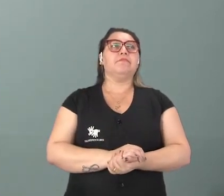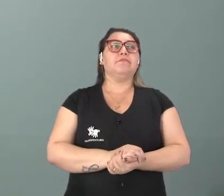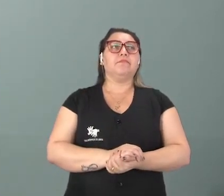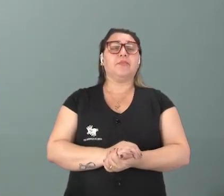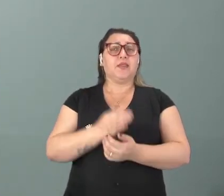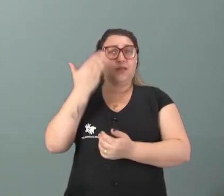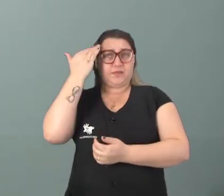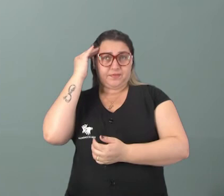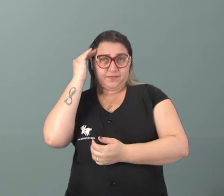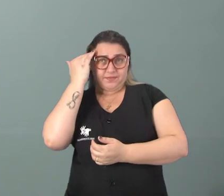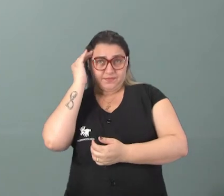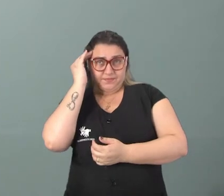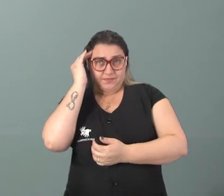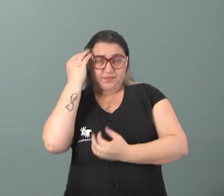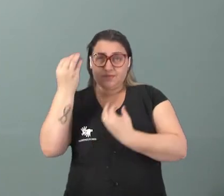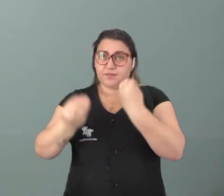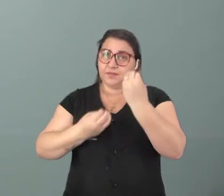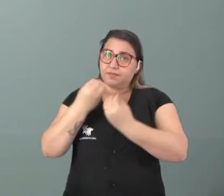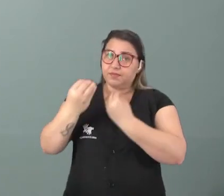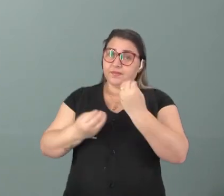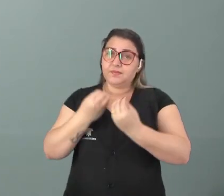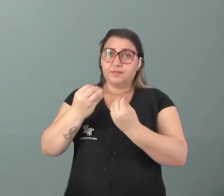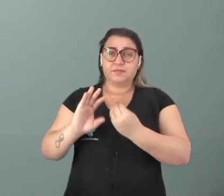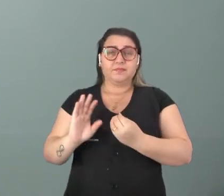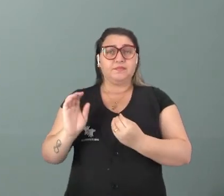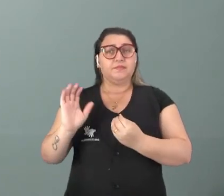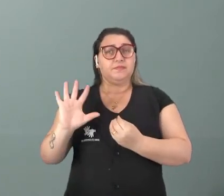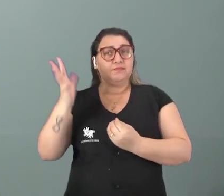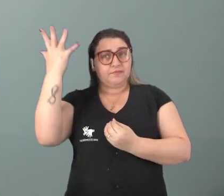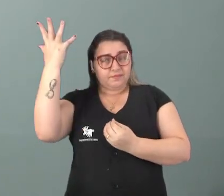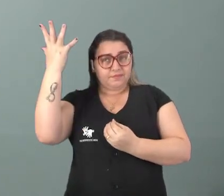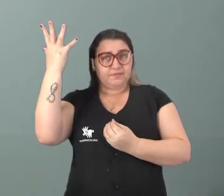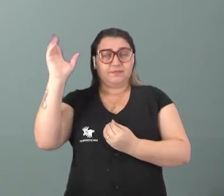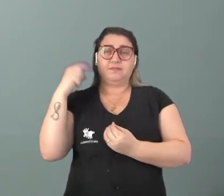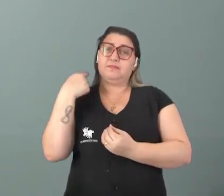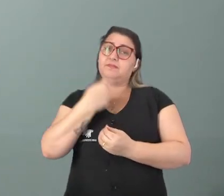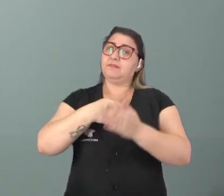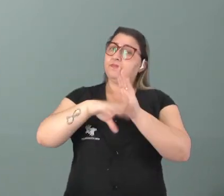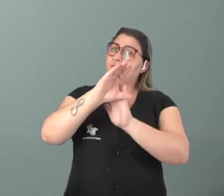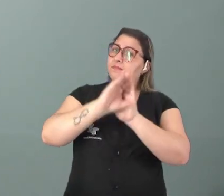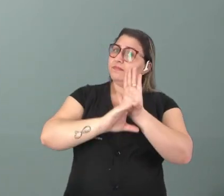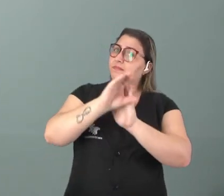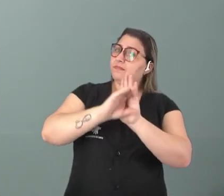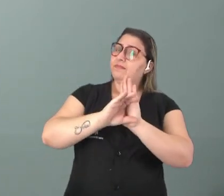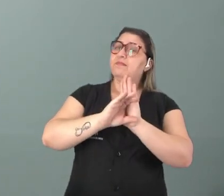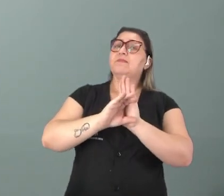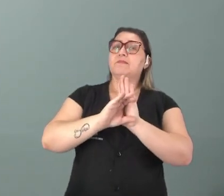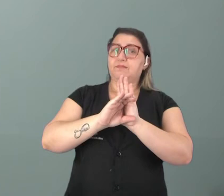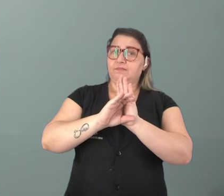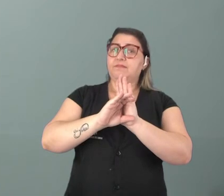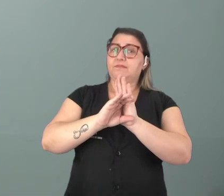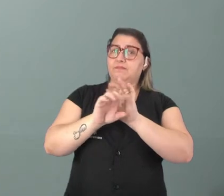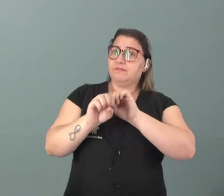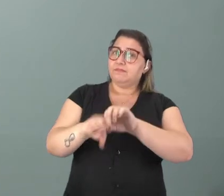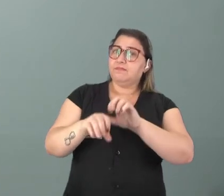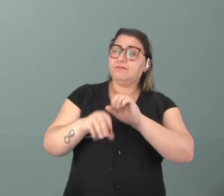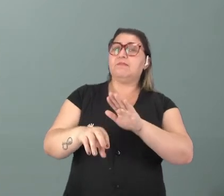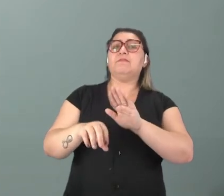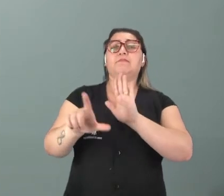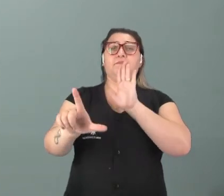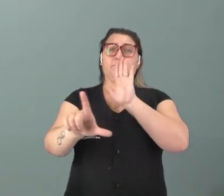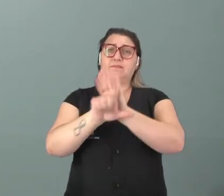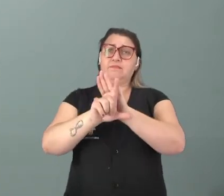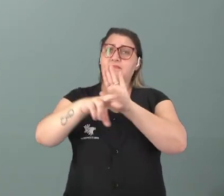estão compreendendo como se dá, né, esse nosso conteúdo, esse conteúdo que nós estamos estudando sobre as normas, sobre